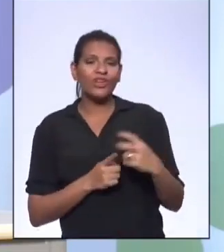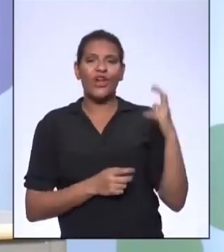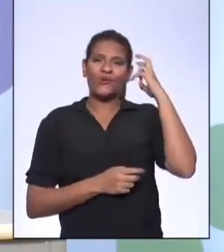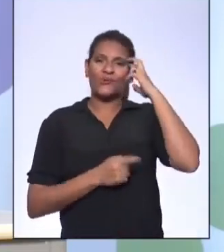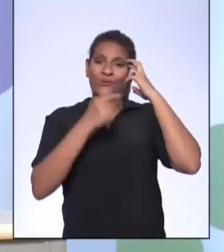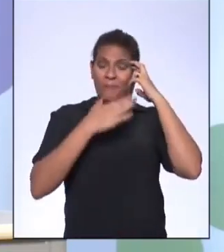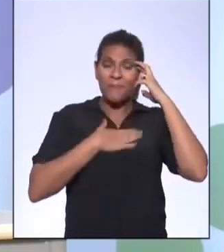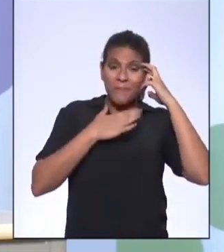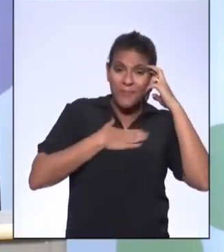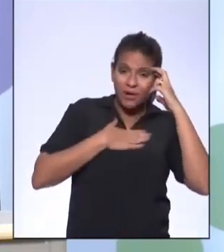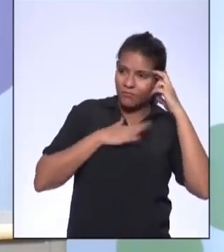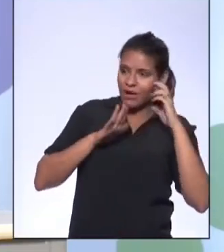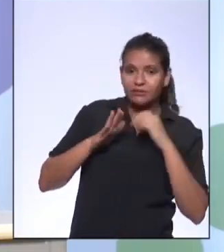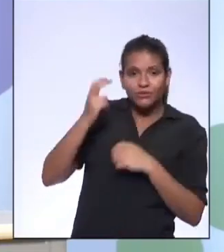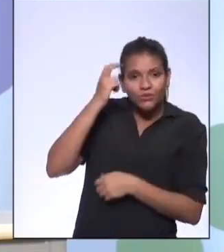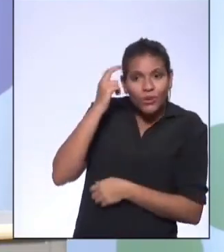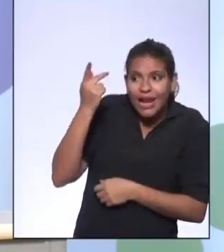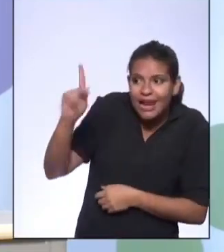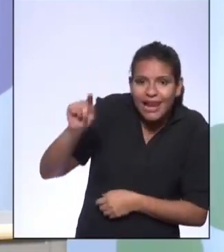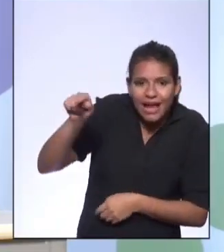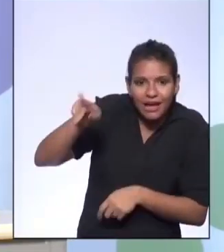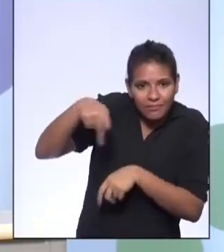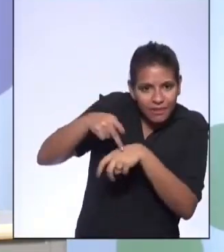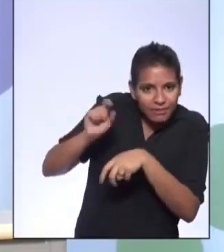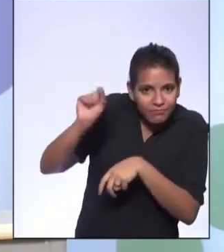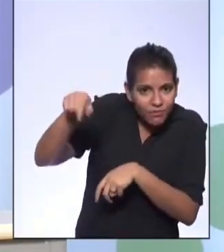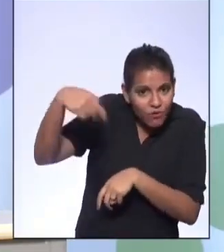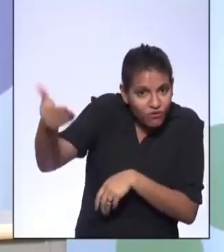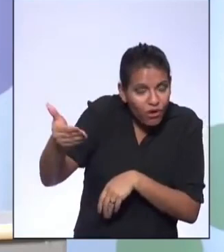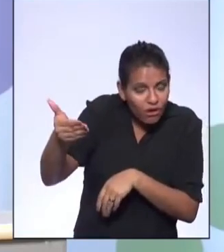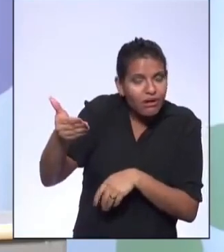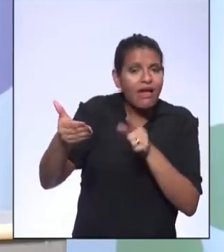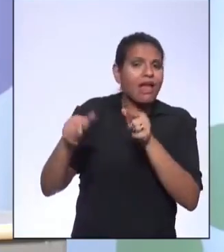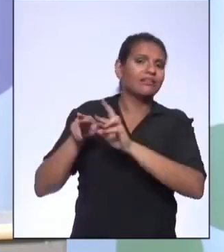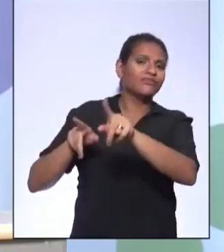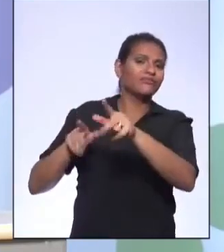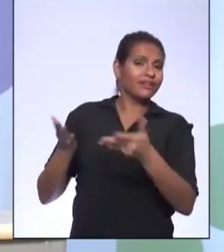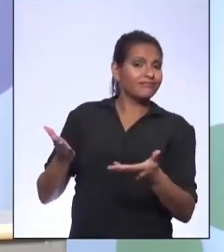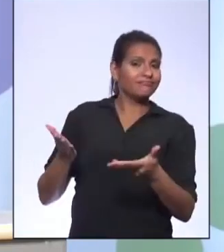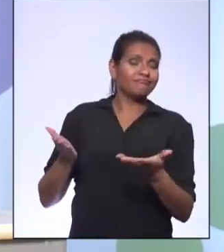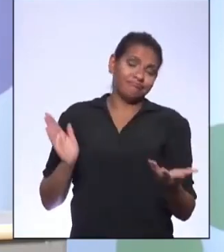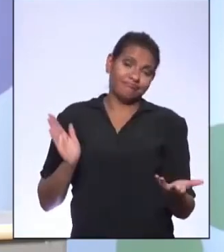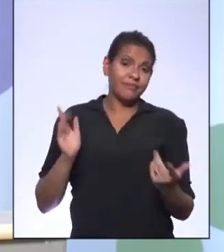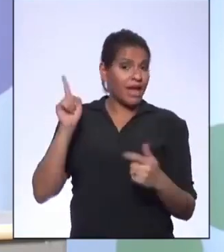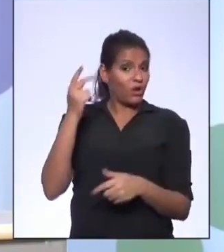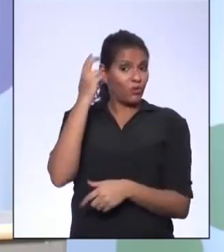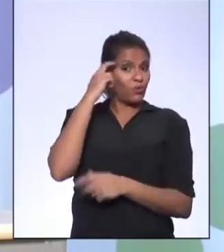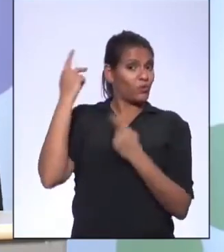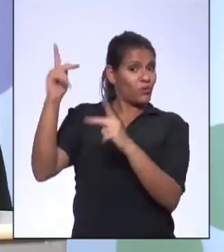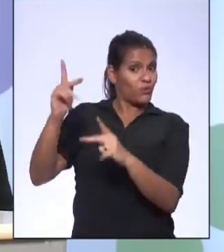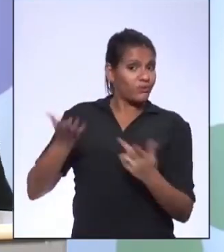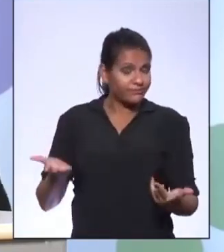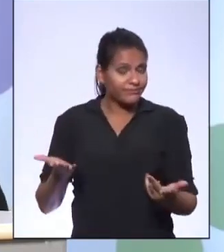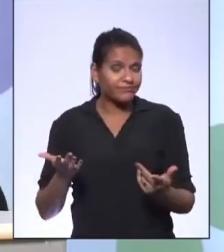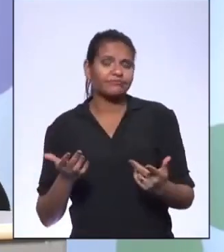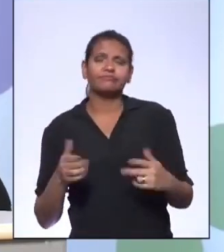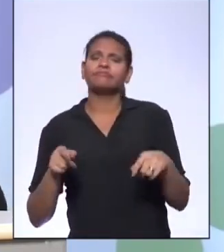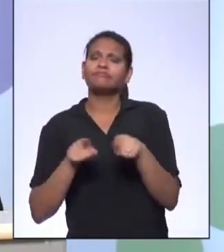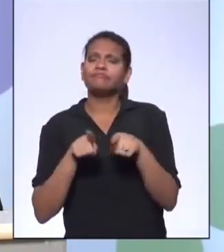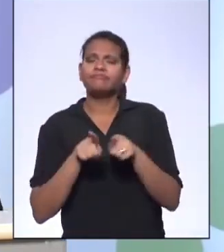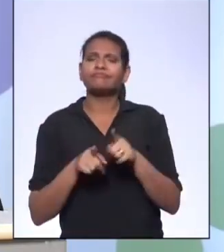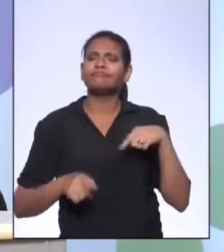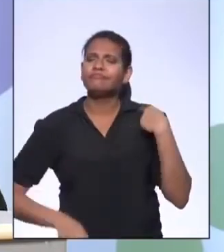uma outra coisa que nós refletimos dentro da antropologia é que nós temos um aparato cognitivo,